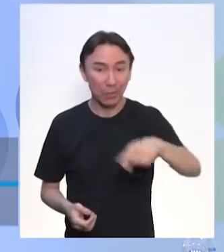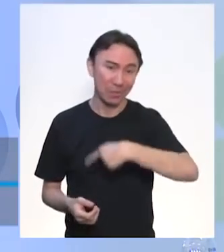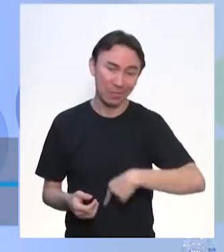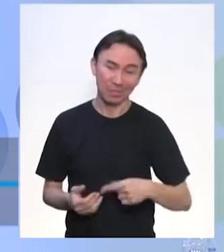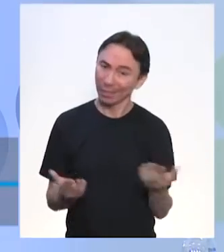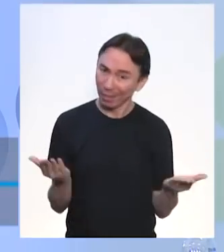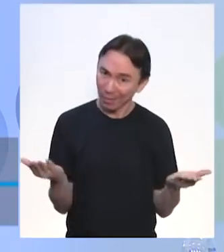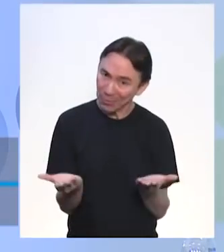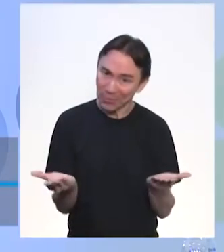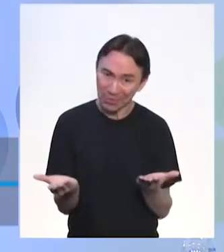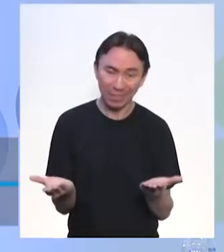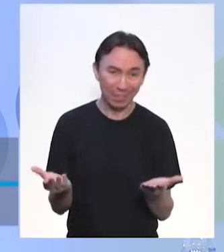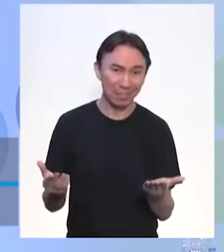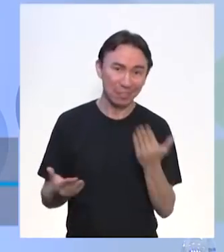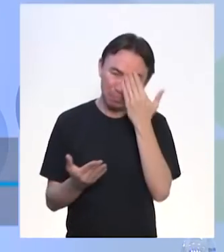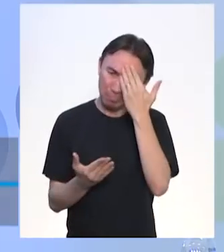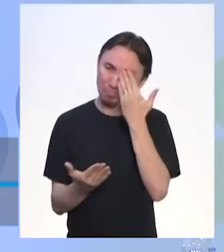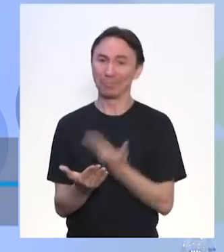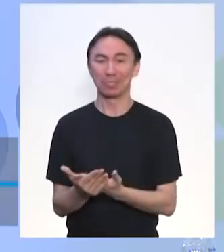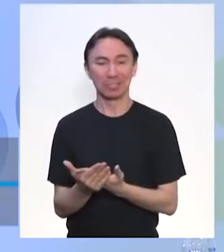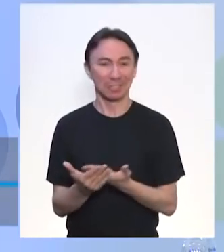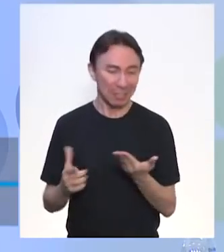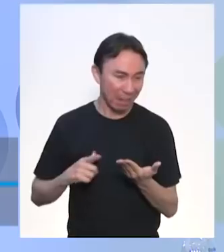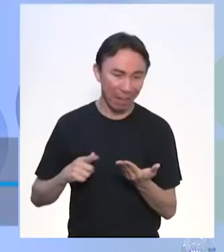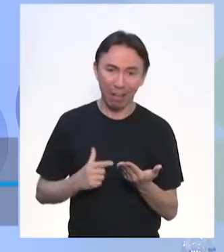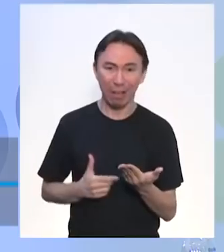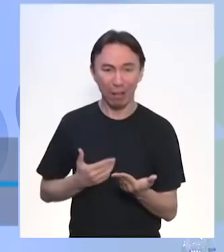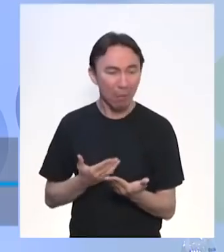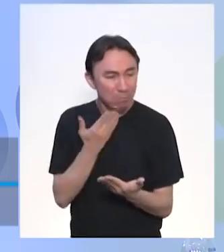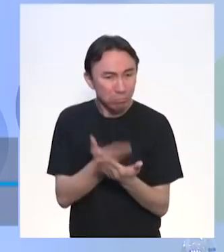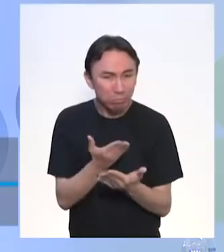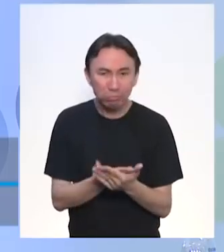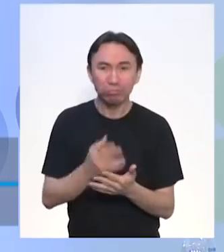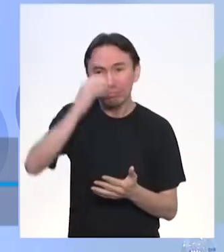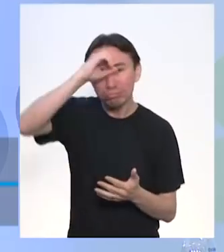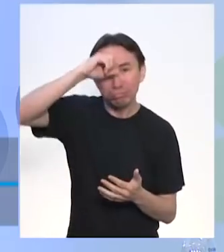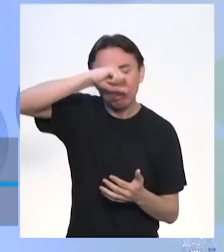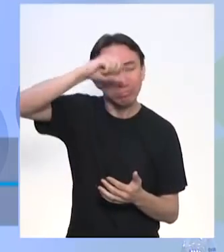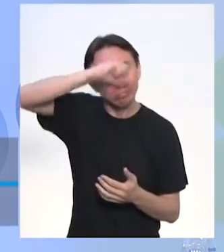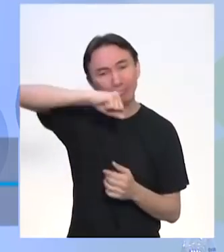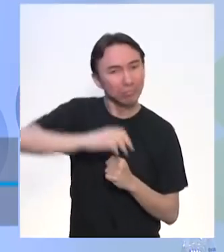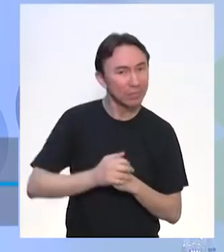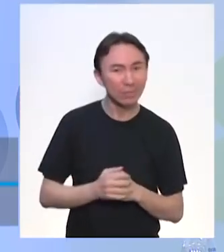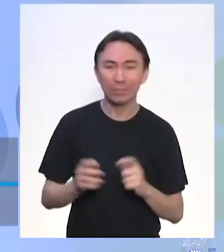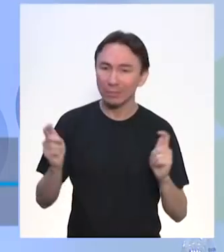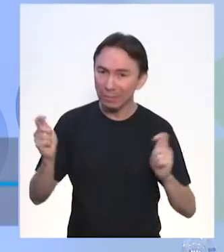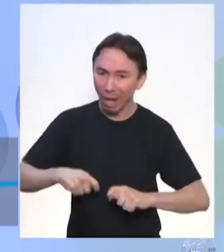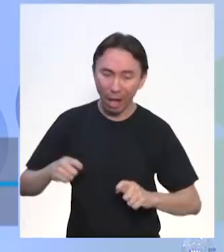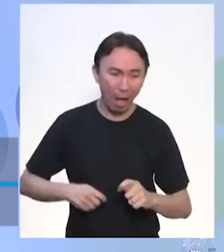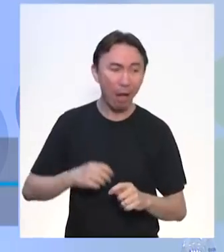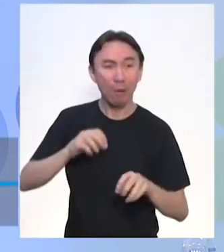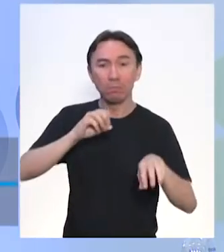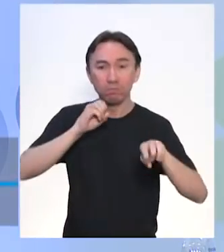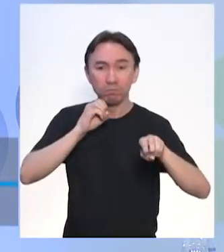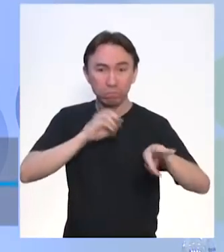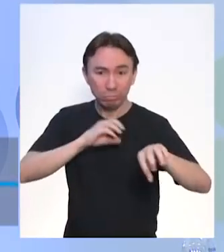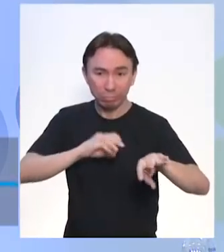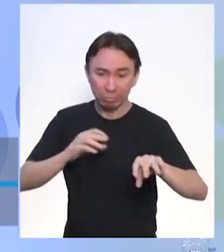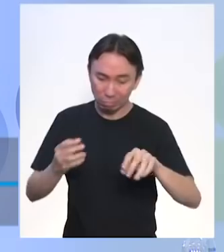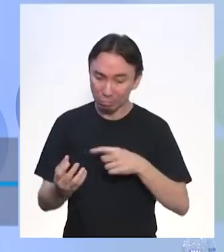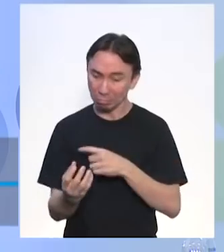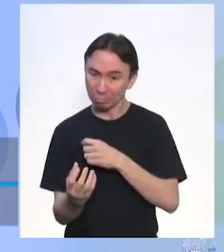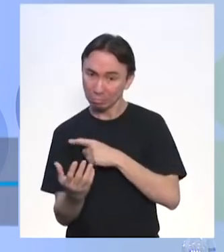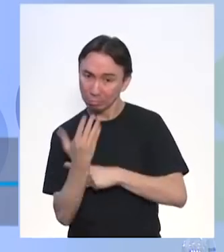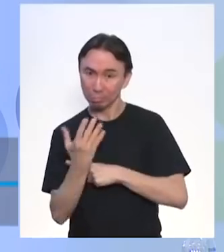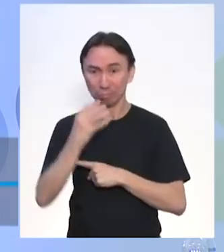gente acredita no poder de mudança e de transformação de que a educação é capaz de realizar